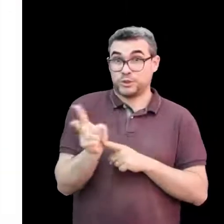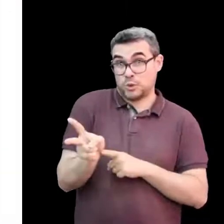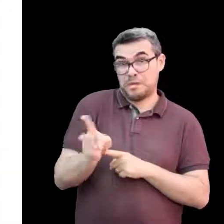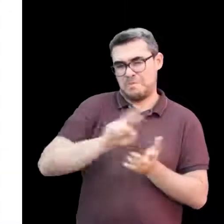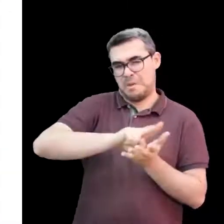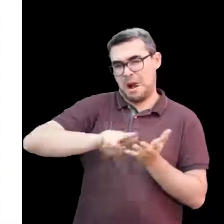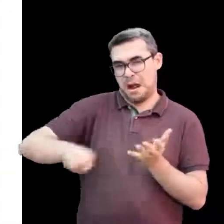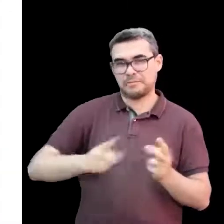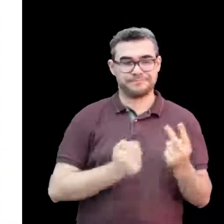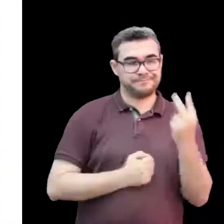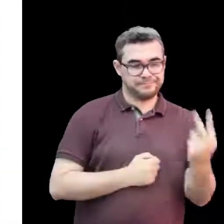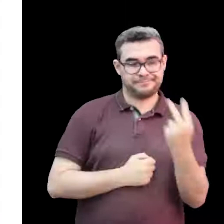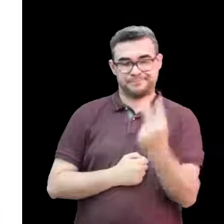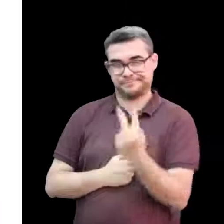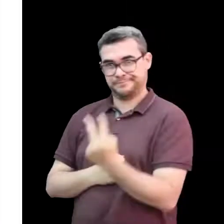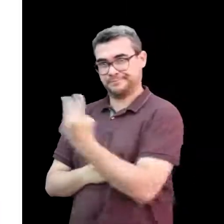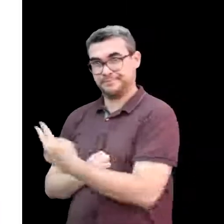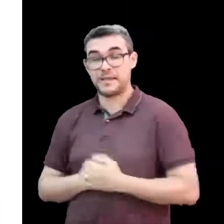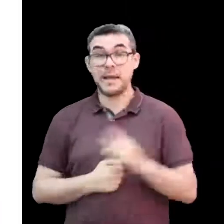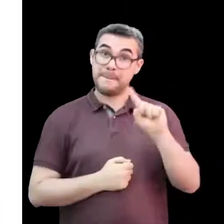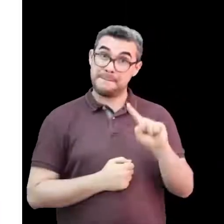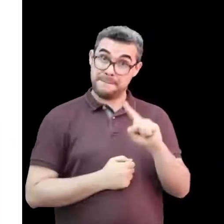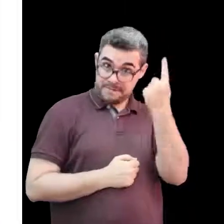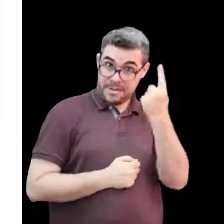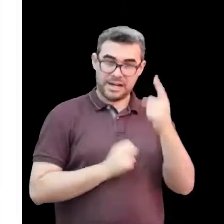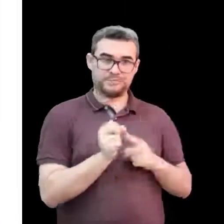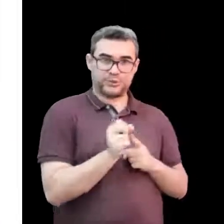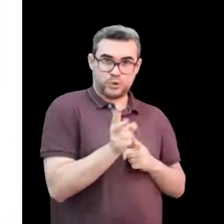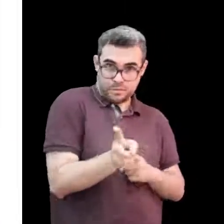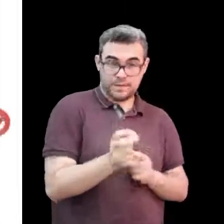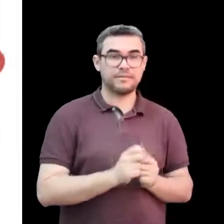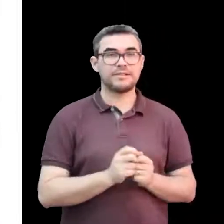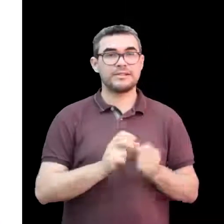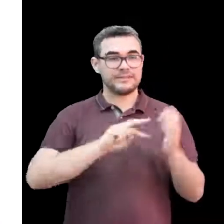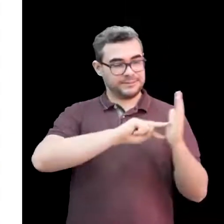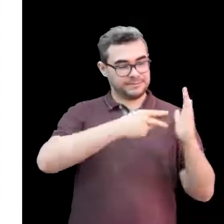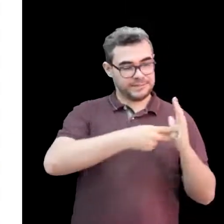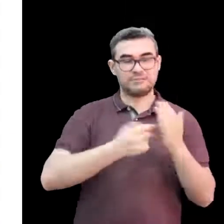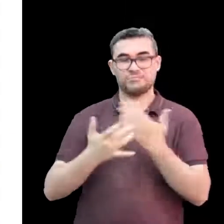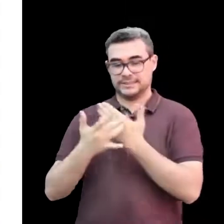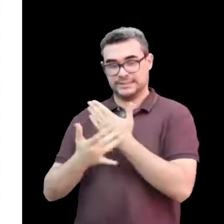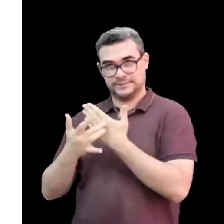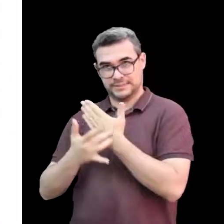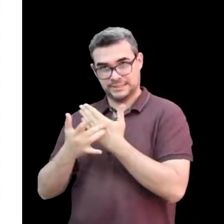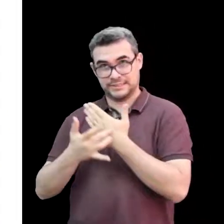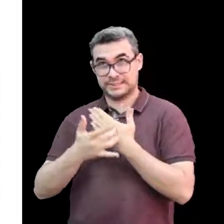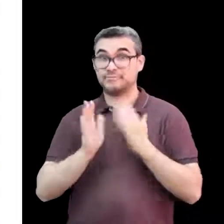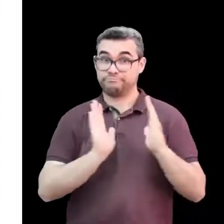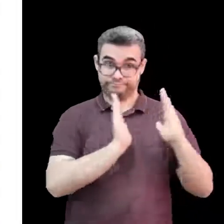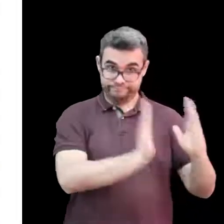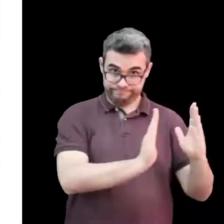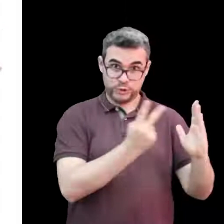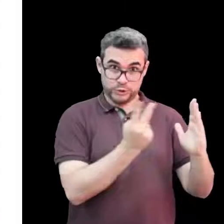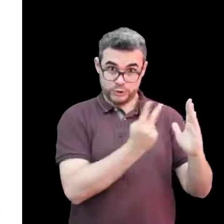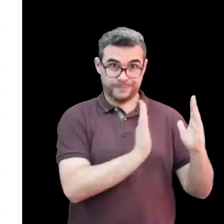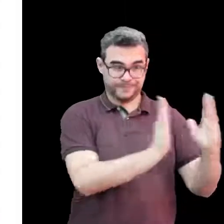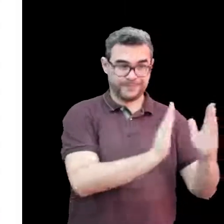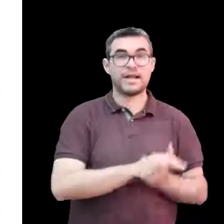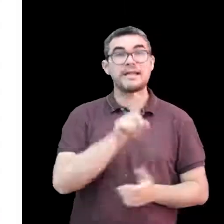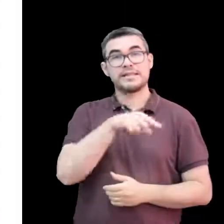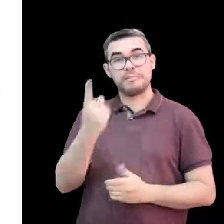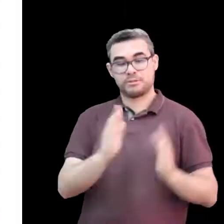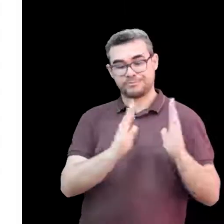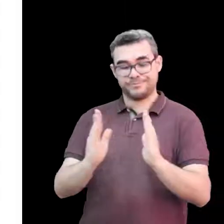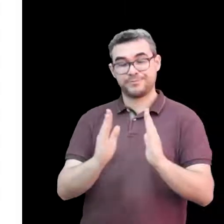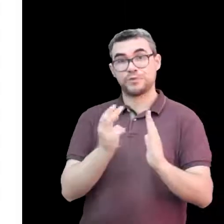A primeira dicotomia, significado e significante, é a que acabamos de explicar. Depois, temos a